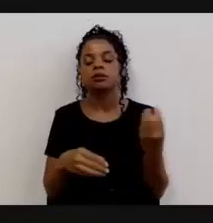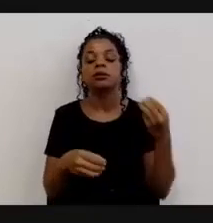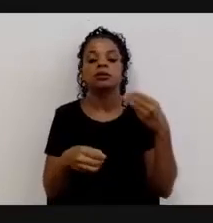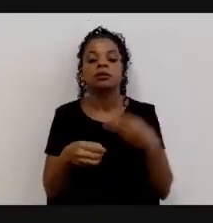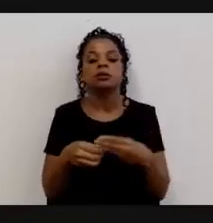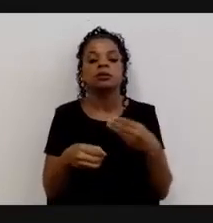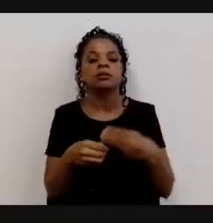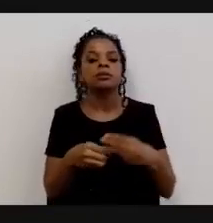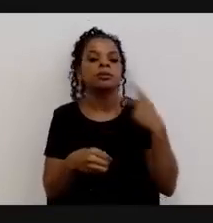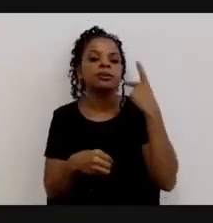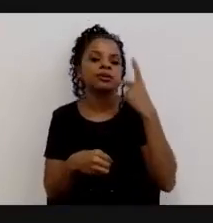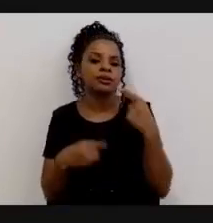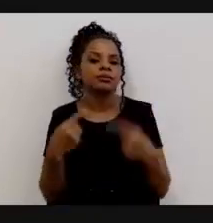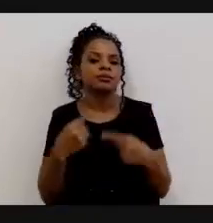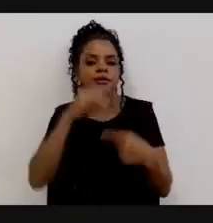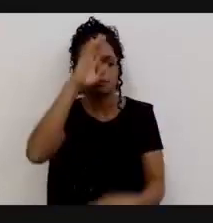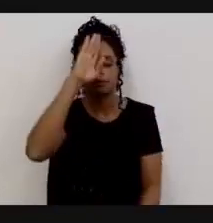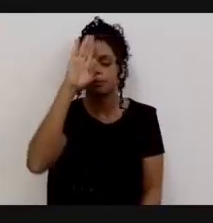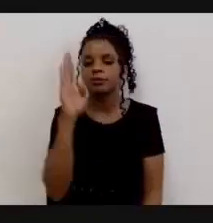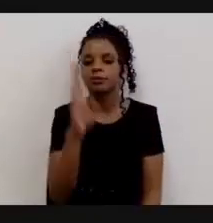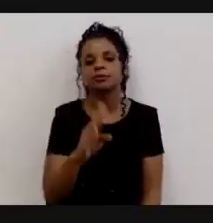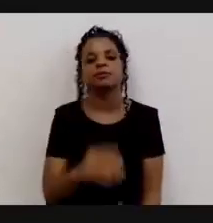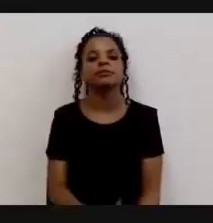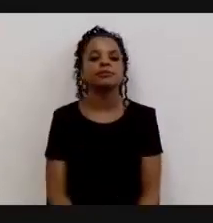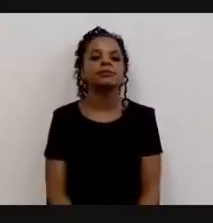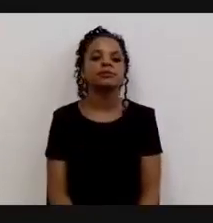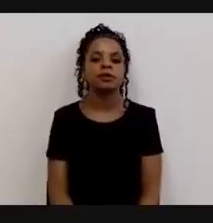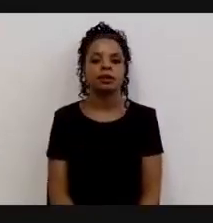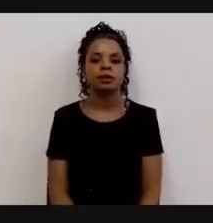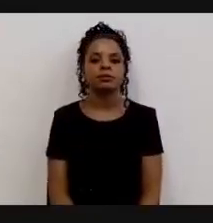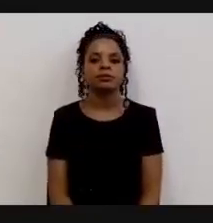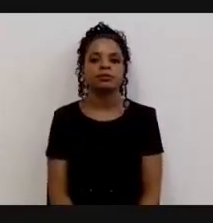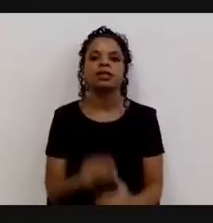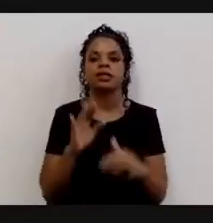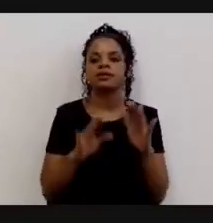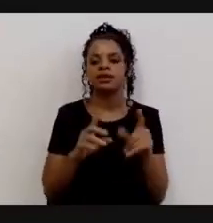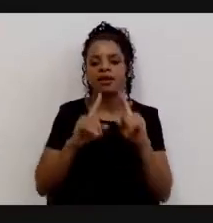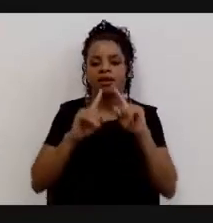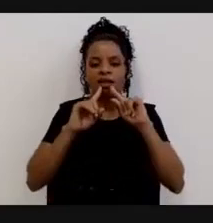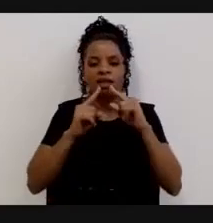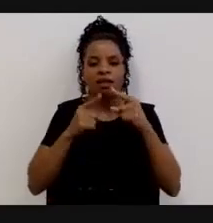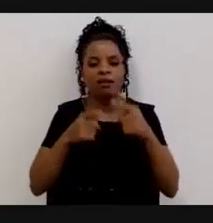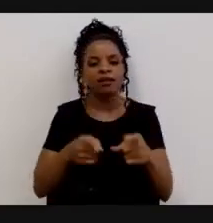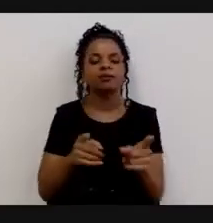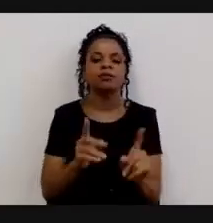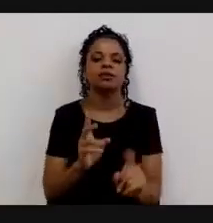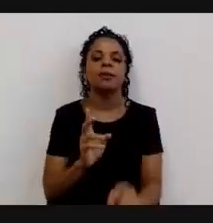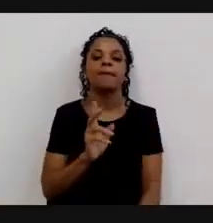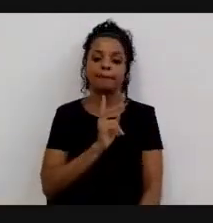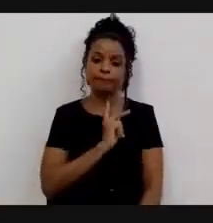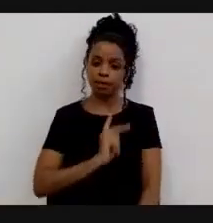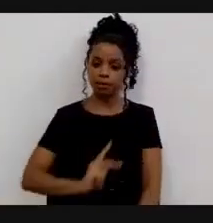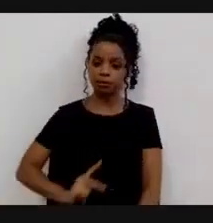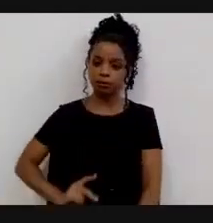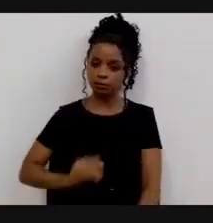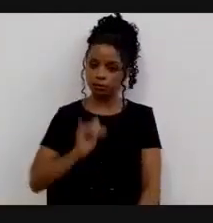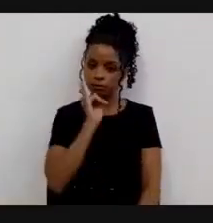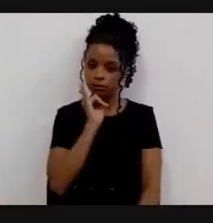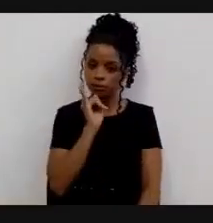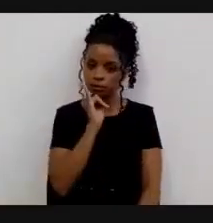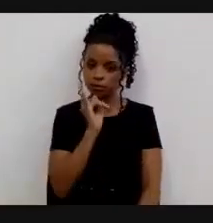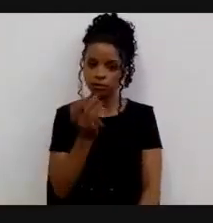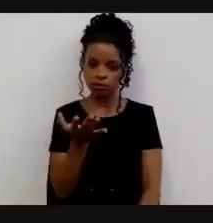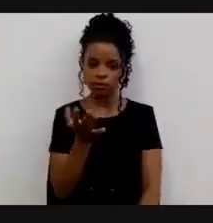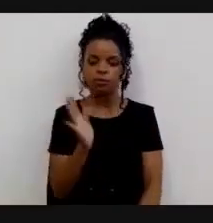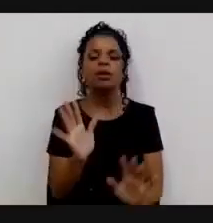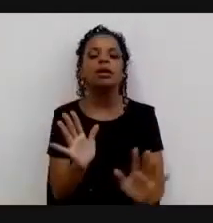assim que a gente às vezes reclama, né? Eu falo, vou me incluir no contexto, mas a gente reclama de presidente, por exemplo. Um presidente nasceu